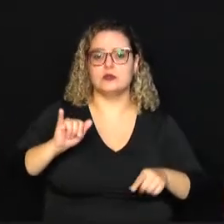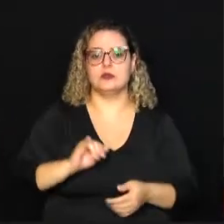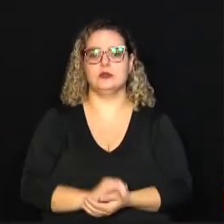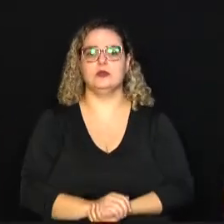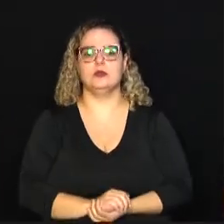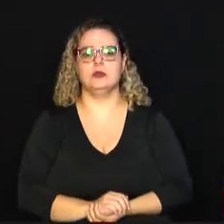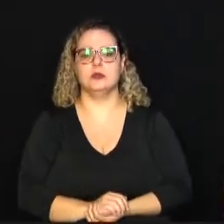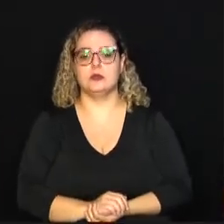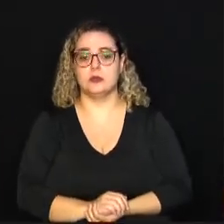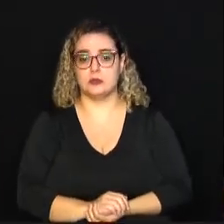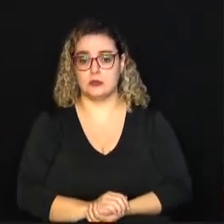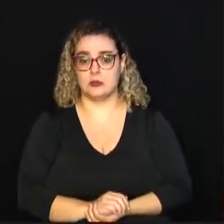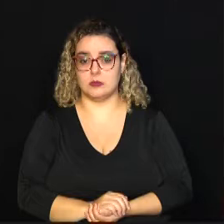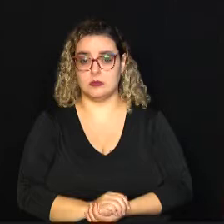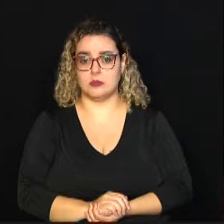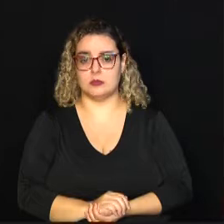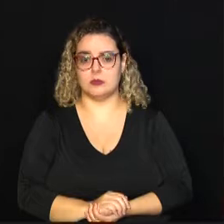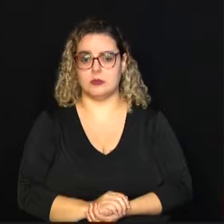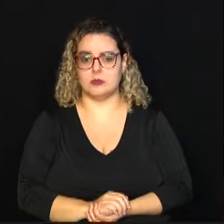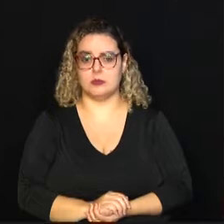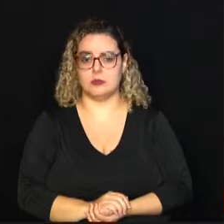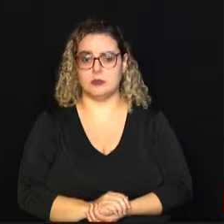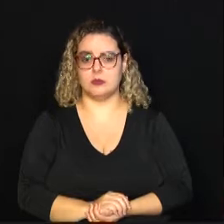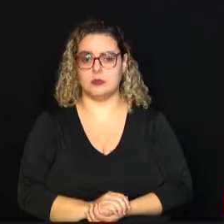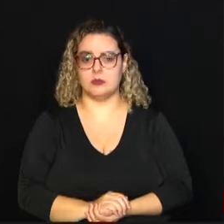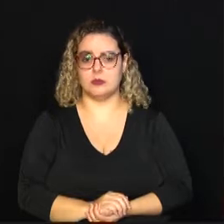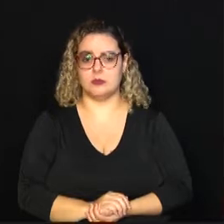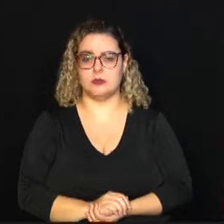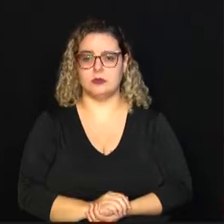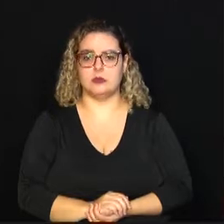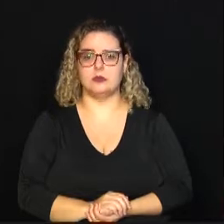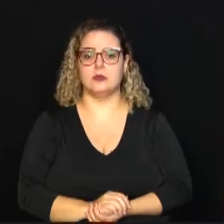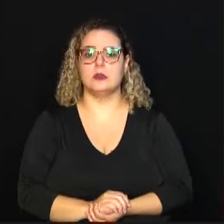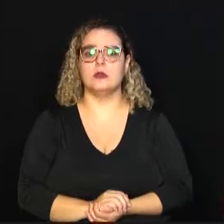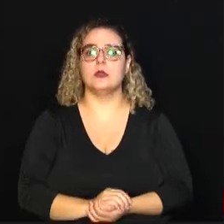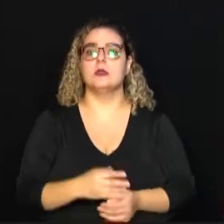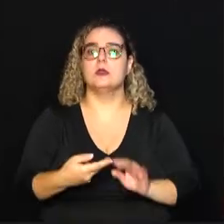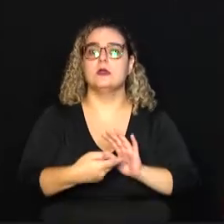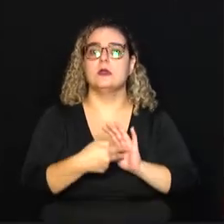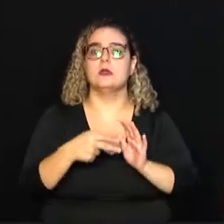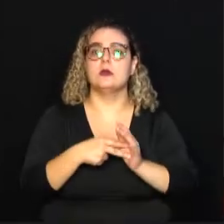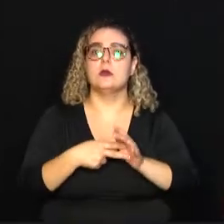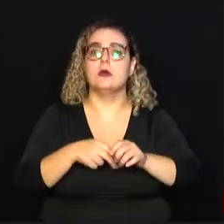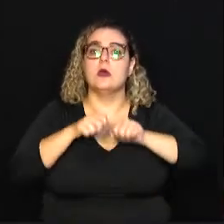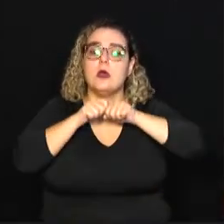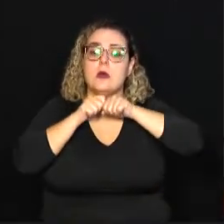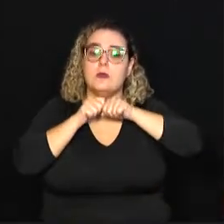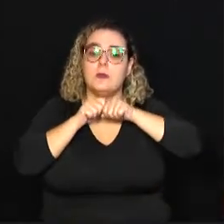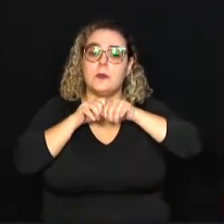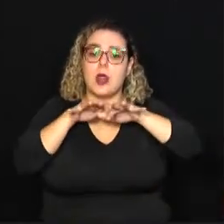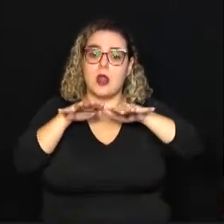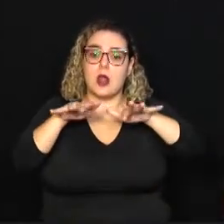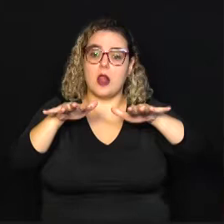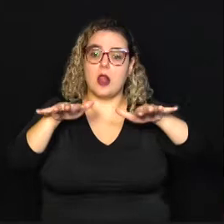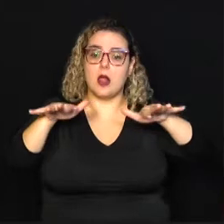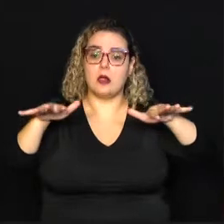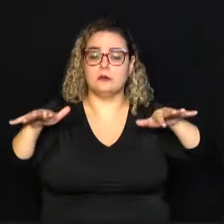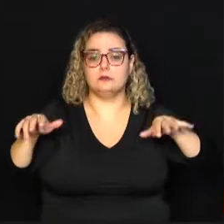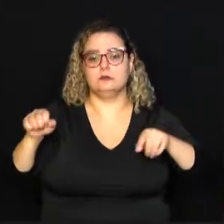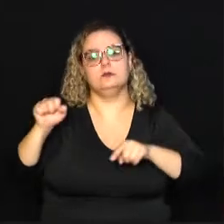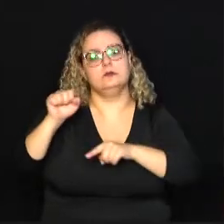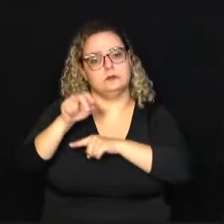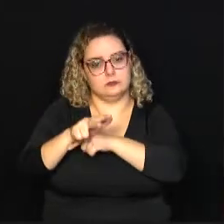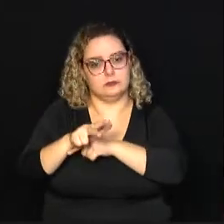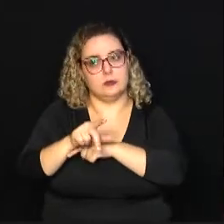B1.1.70, né? E que ela está associada a um aumento da transmissibilidade do vírus. A gente começou a ouvir falar de variante a partir da identificação